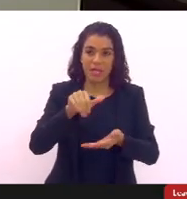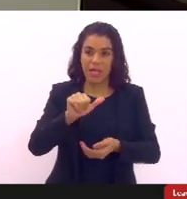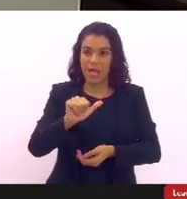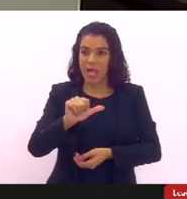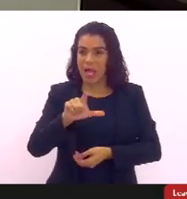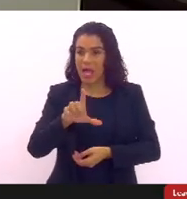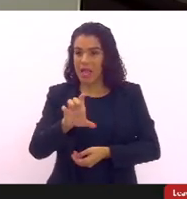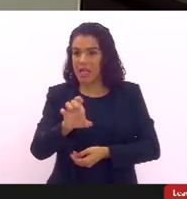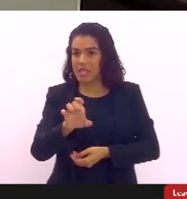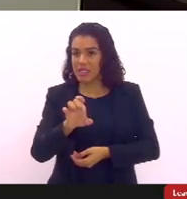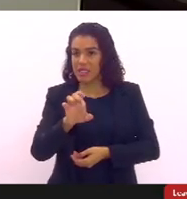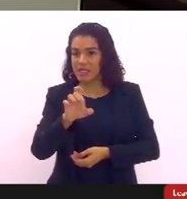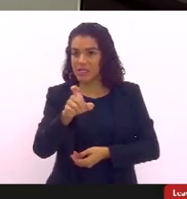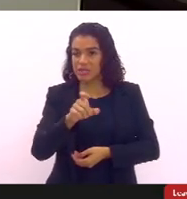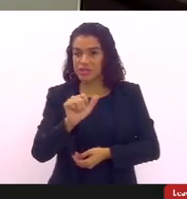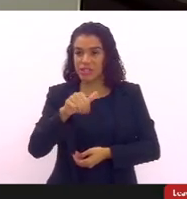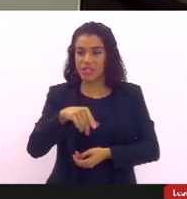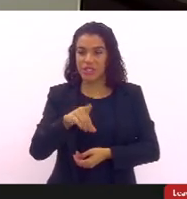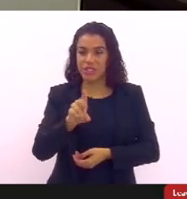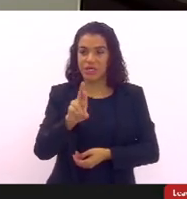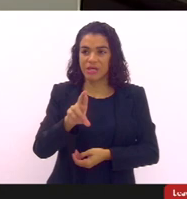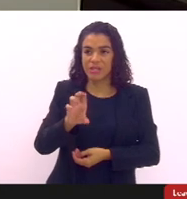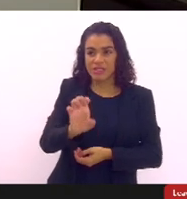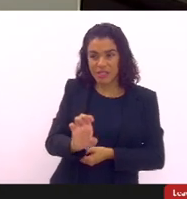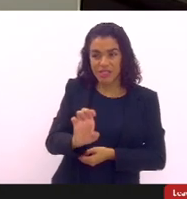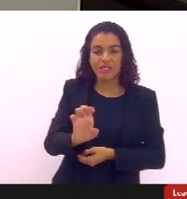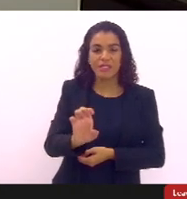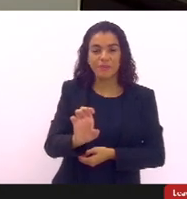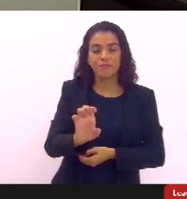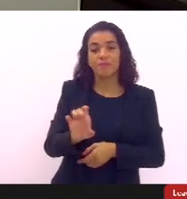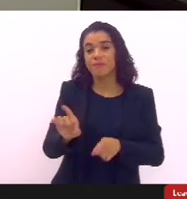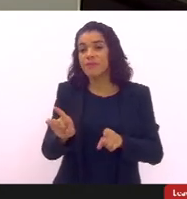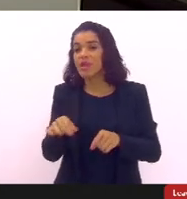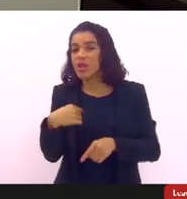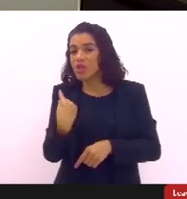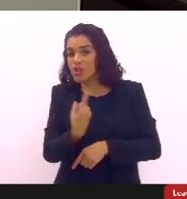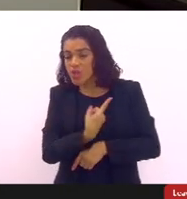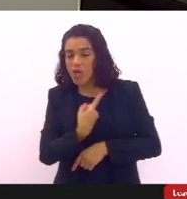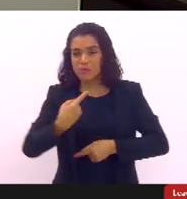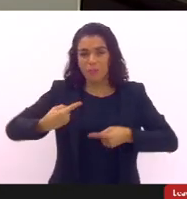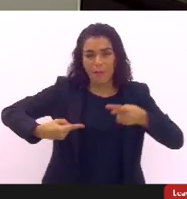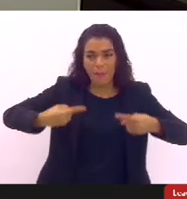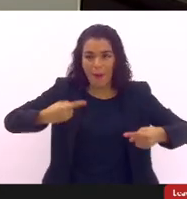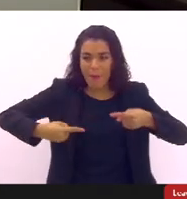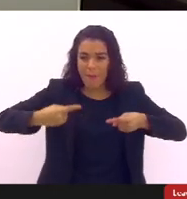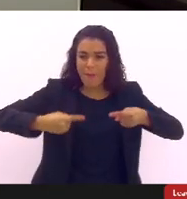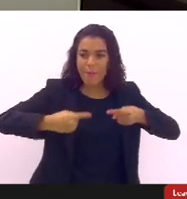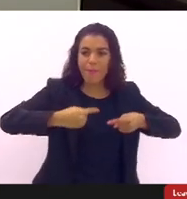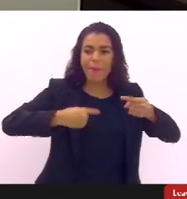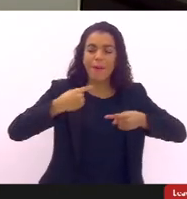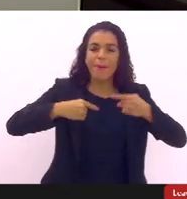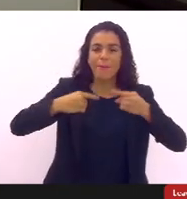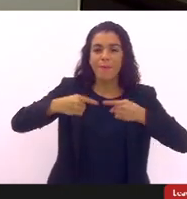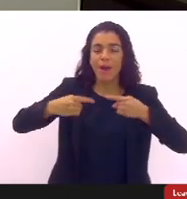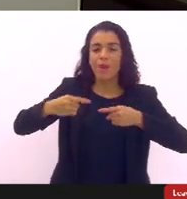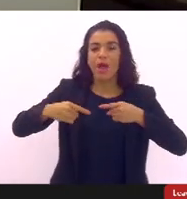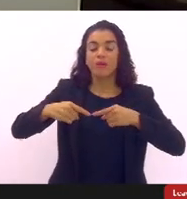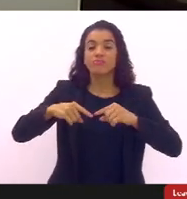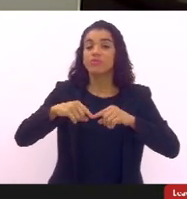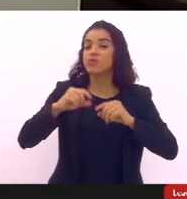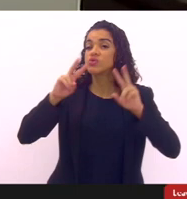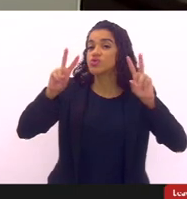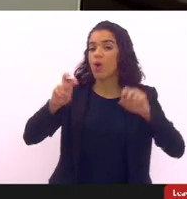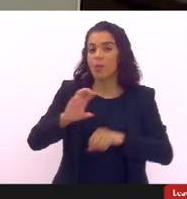Alexandre, alguma coisa que me perdoe, mas eu não me recordo o nome dele, e que nós fomos discutir a questão de